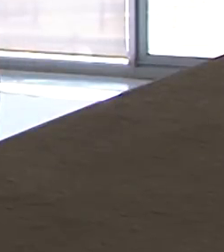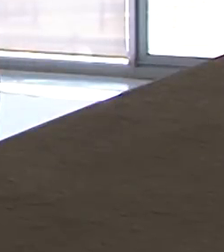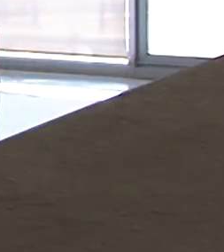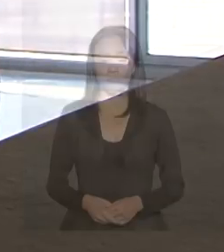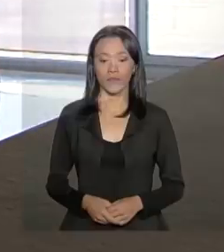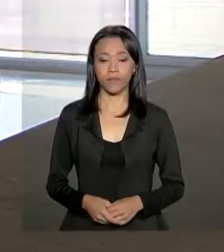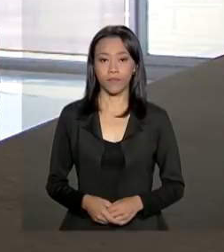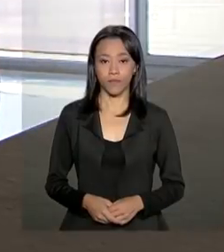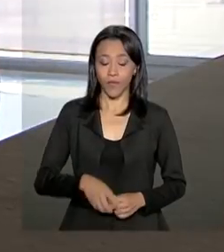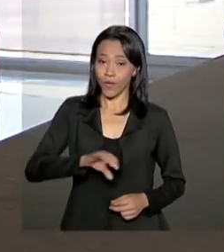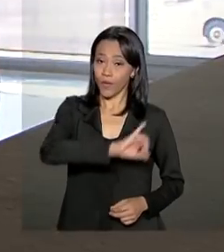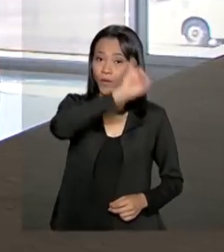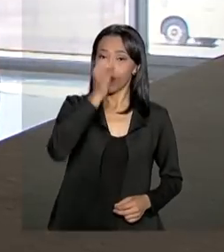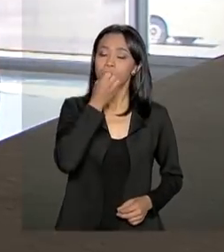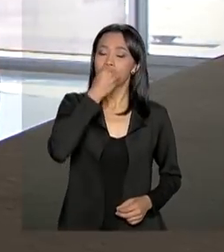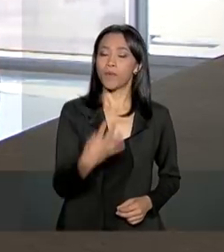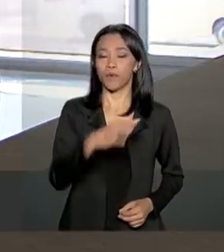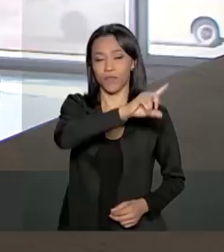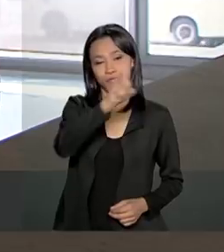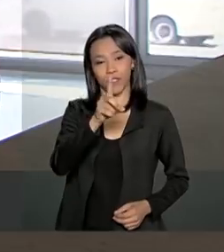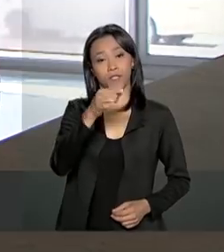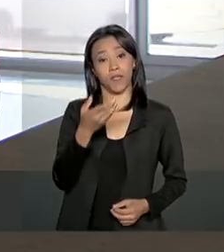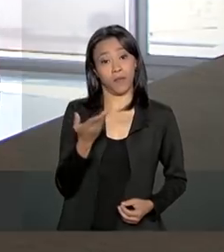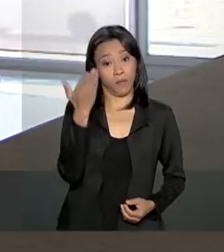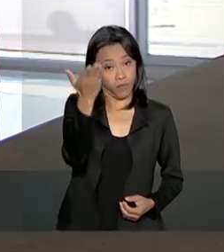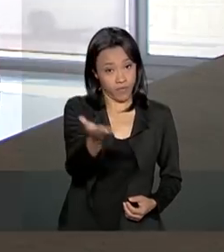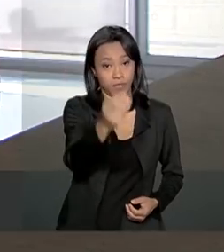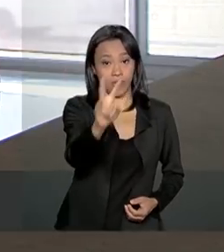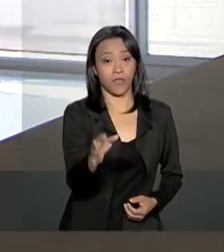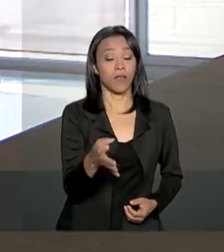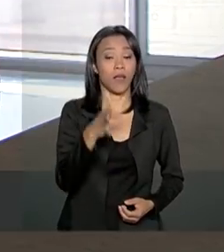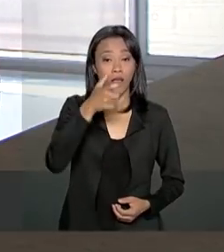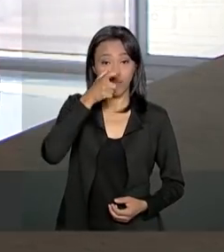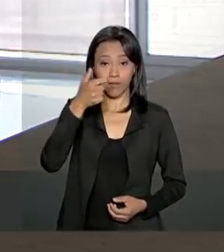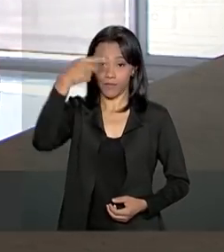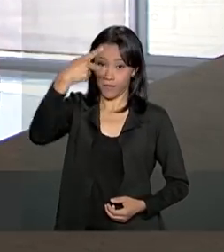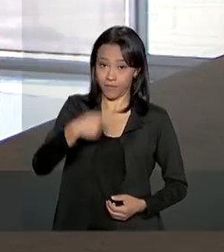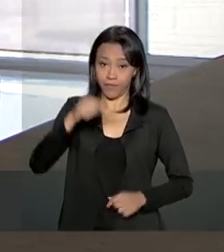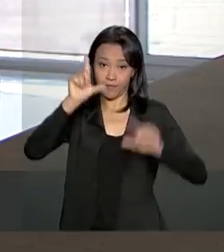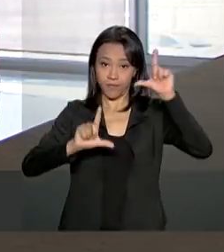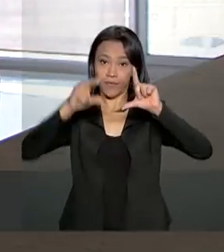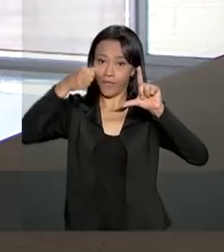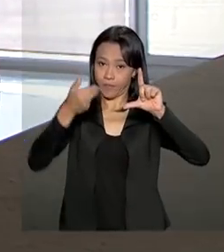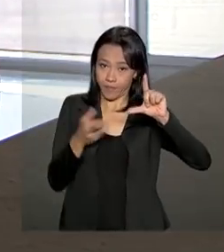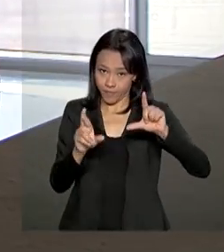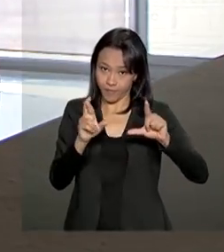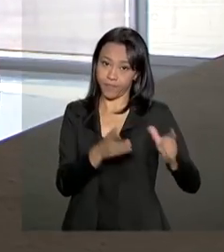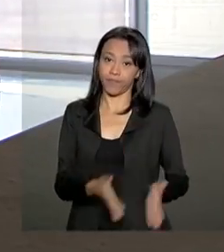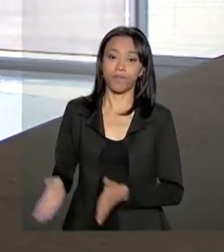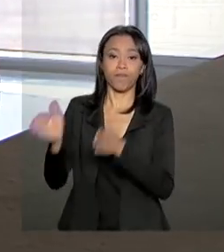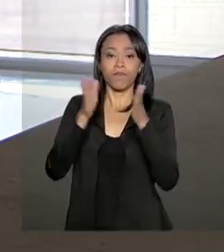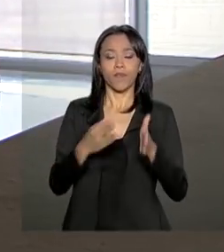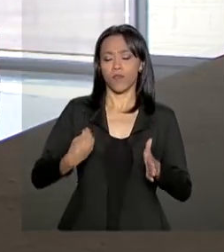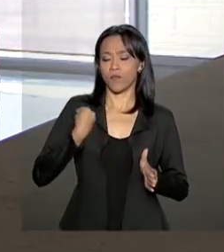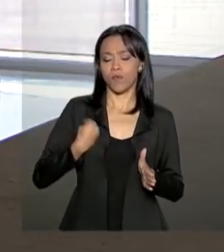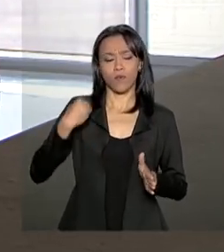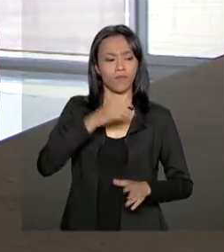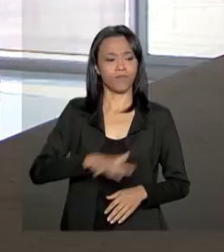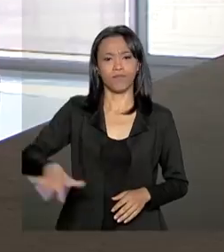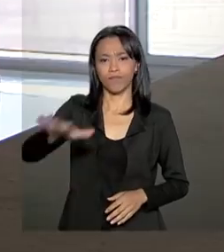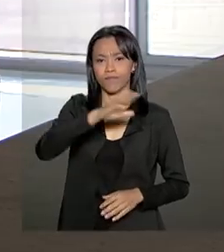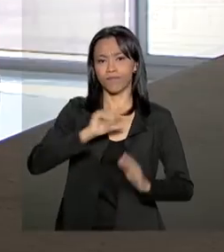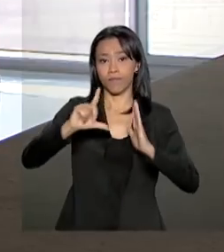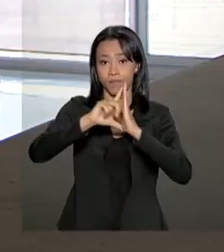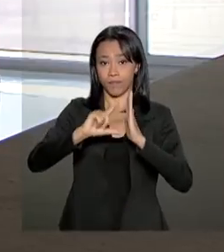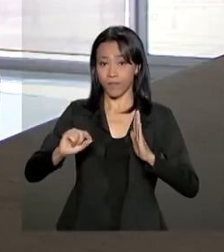olá bom dia pra você que acompanha a nbr a tv do governo federal eu estou no palácio do planalto onde começou há